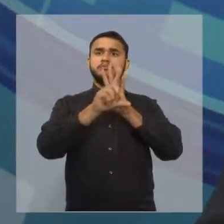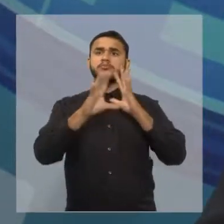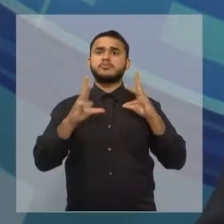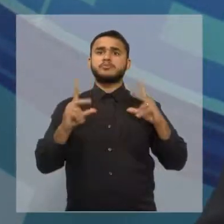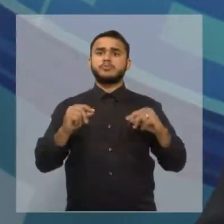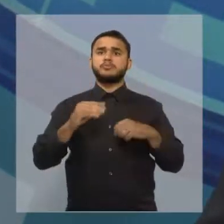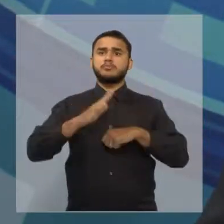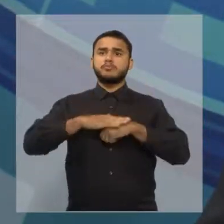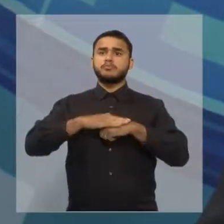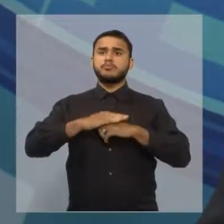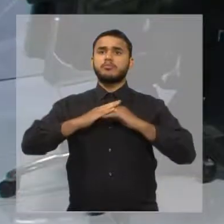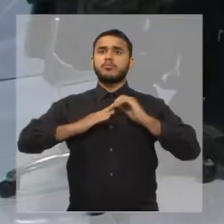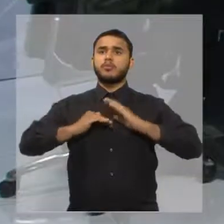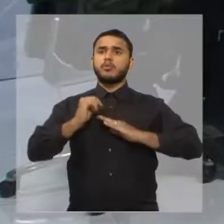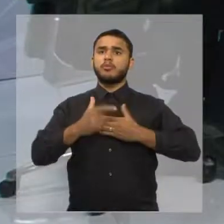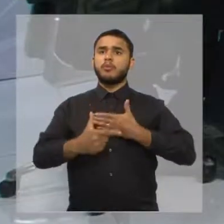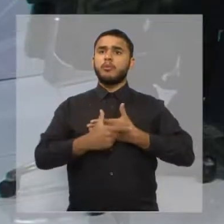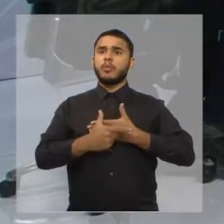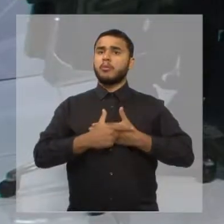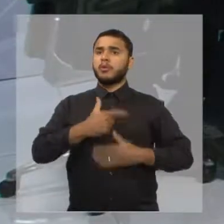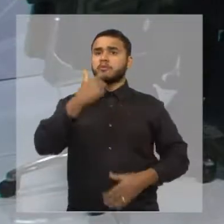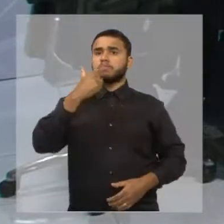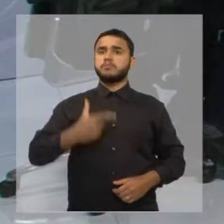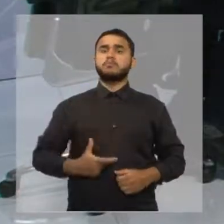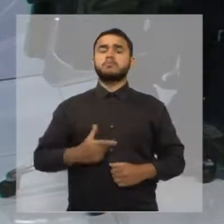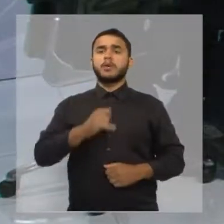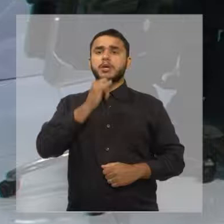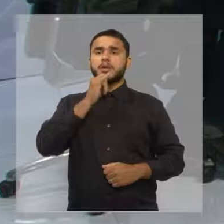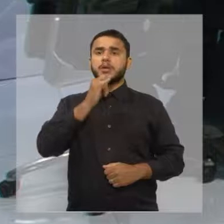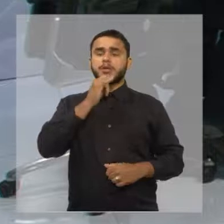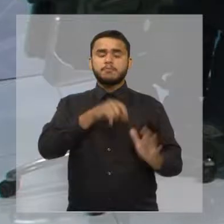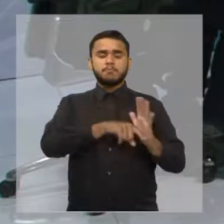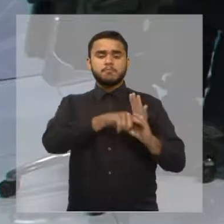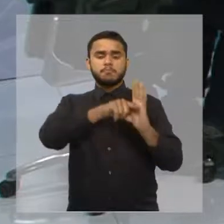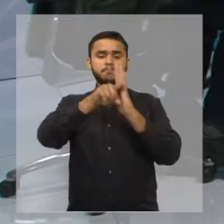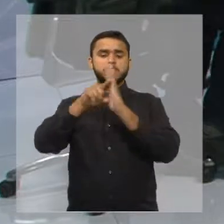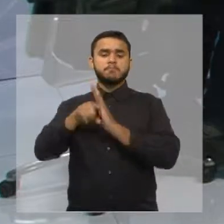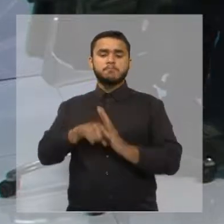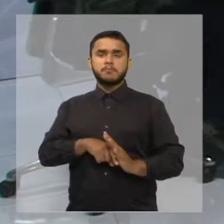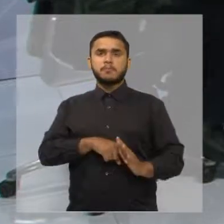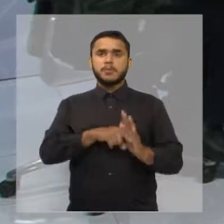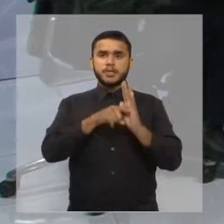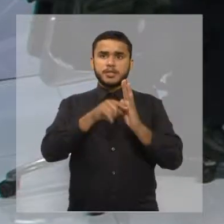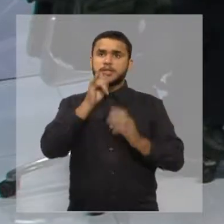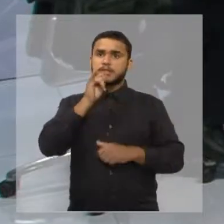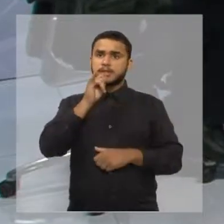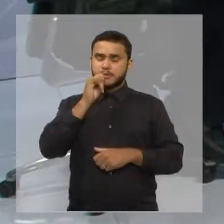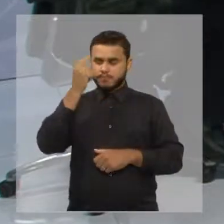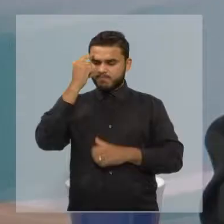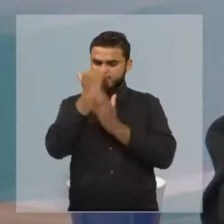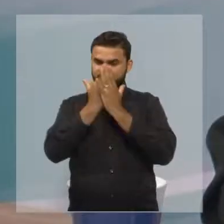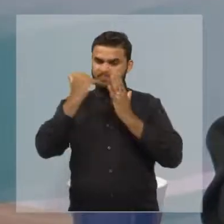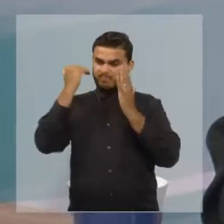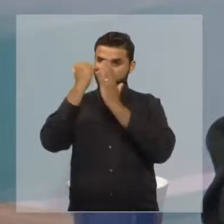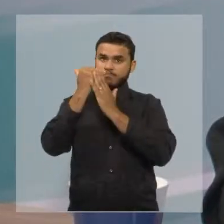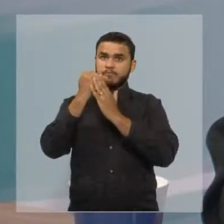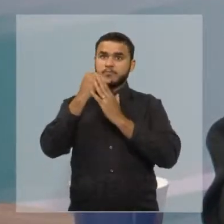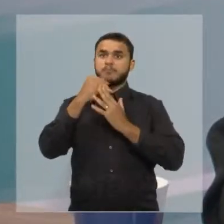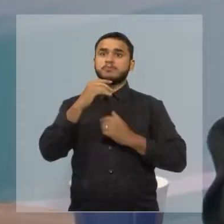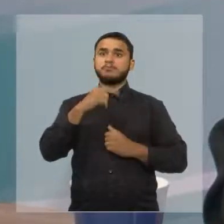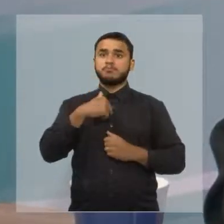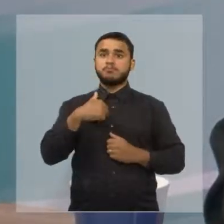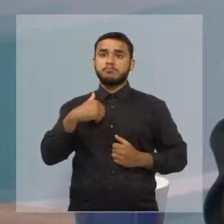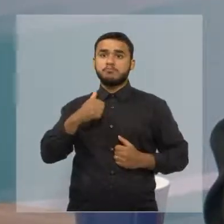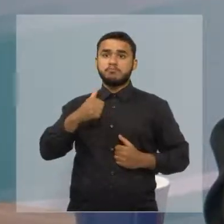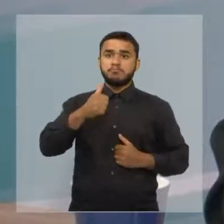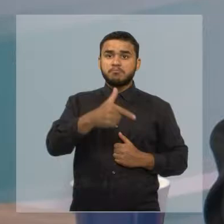suas competências para promover, por exemplo, investigações e aplicação das leis. O próprio